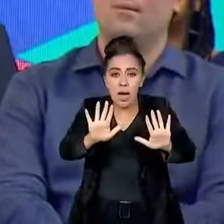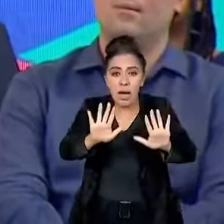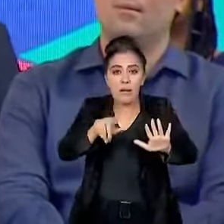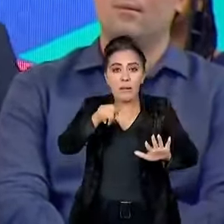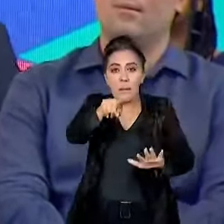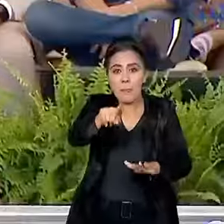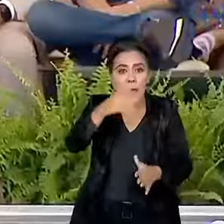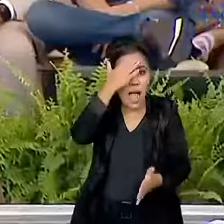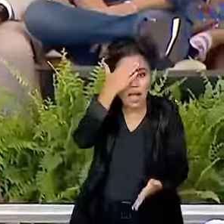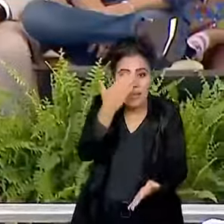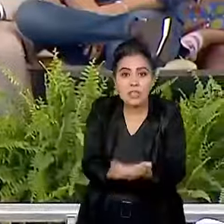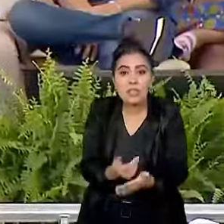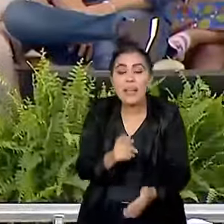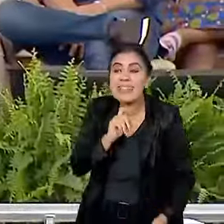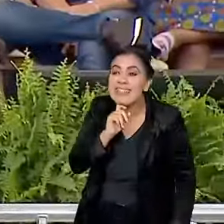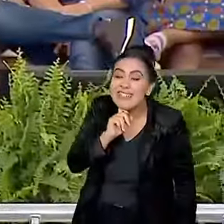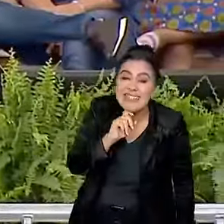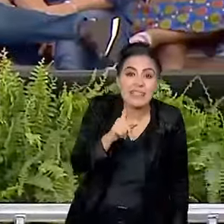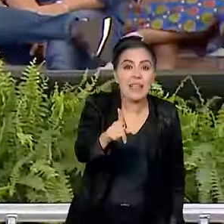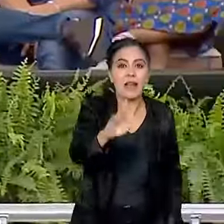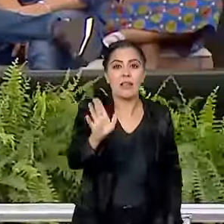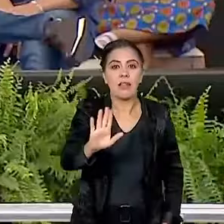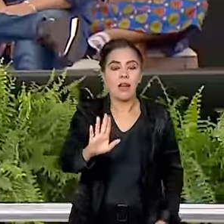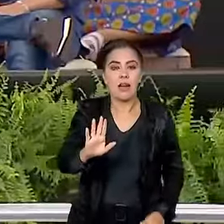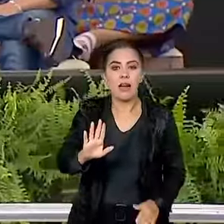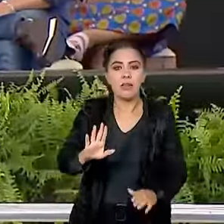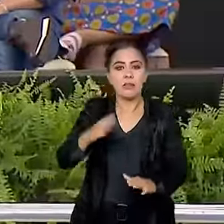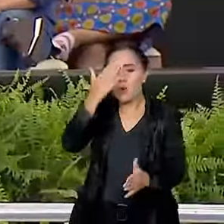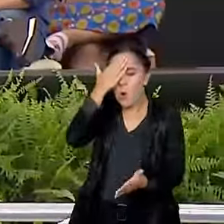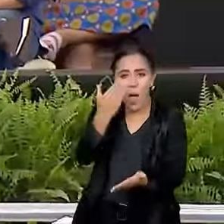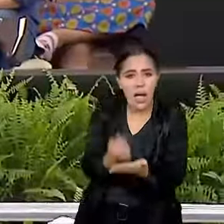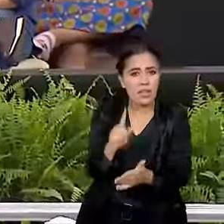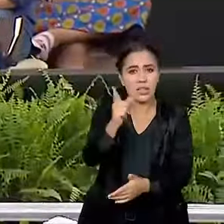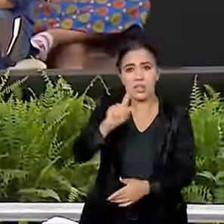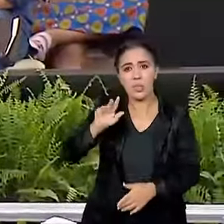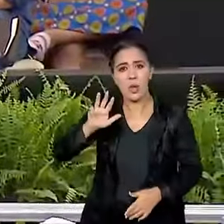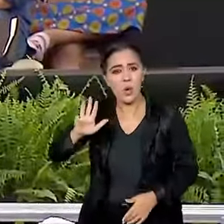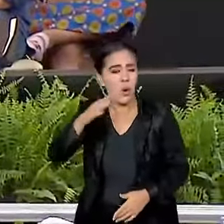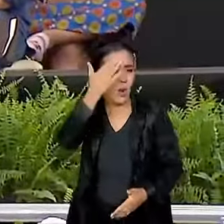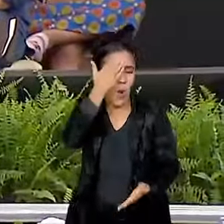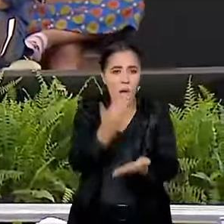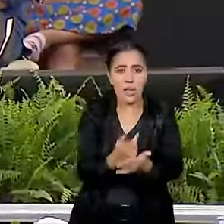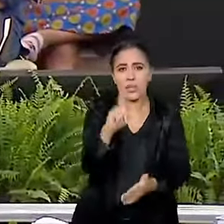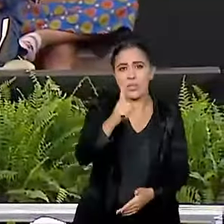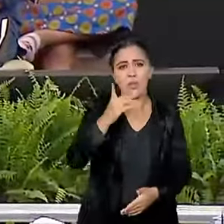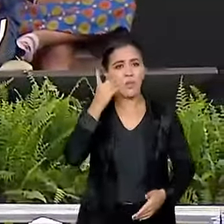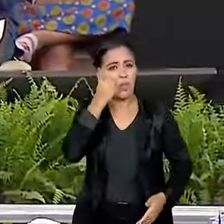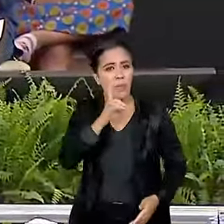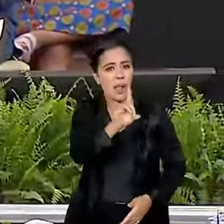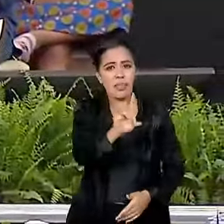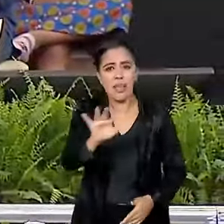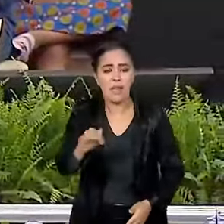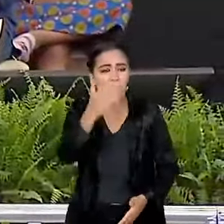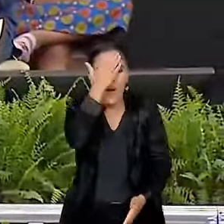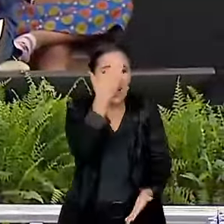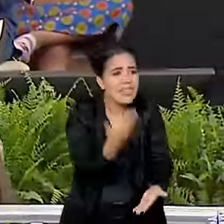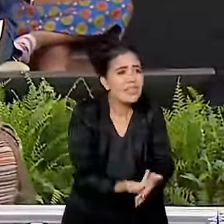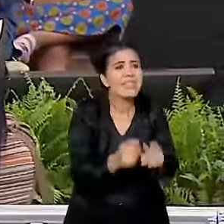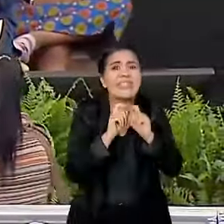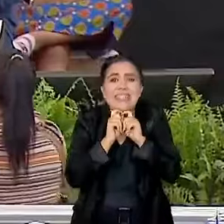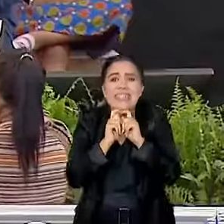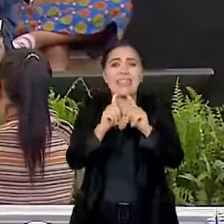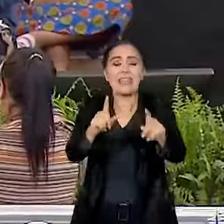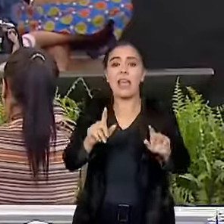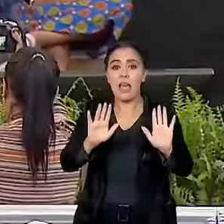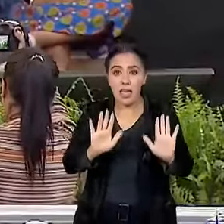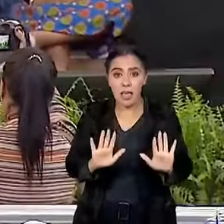em ninguém aqui, que não acredita no Lula, não acredita nos deputados distritais, não acredita em ninguém. Mesmo